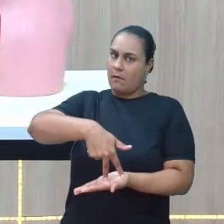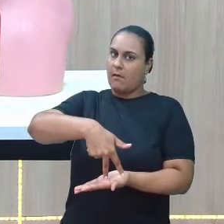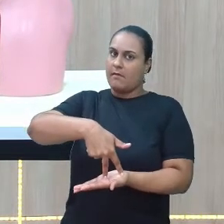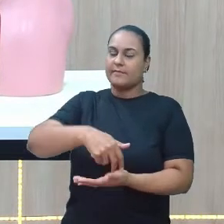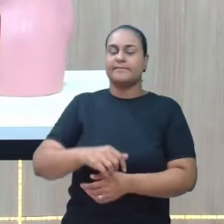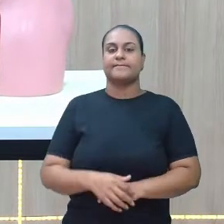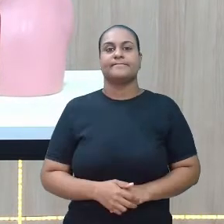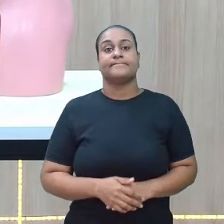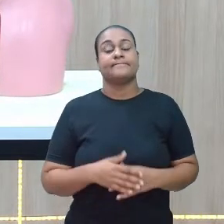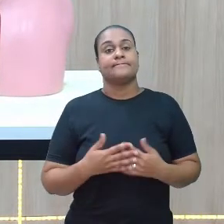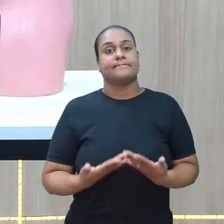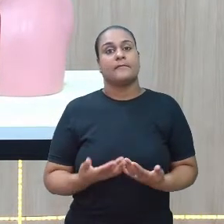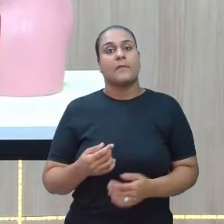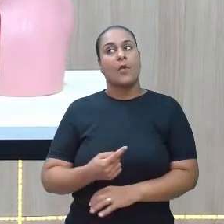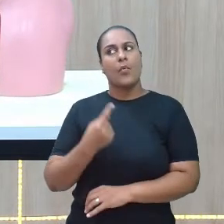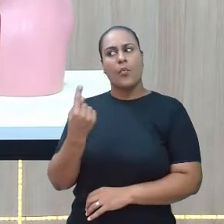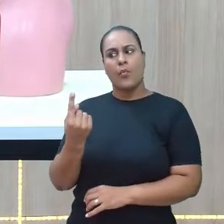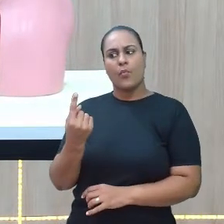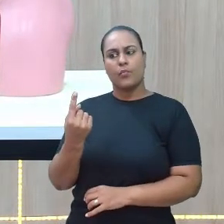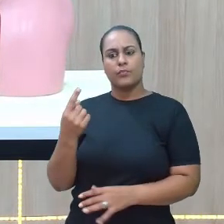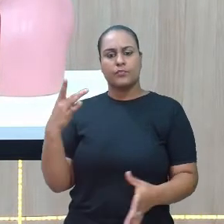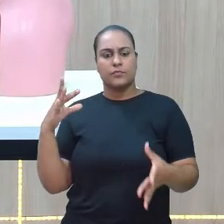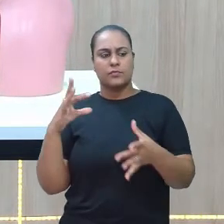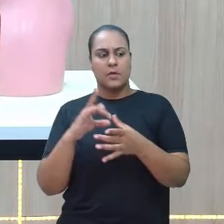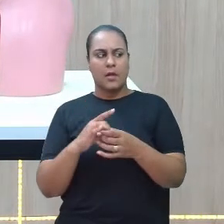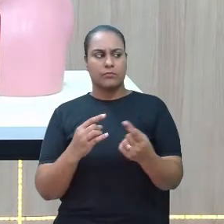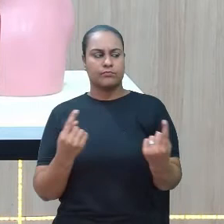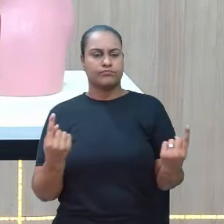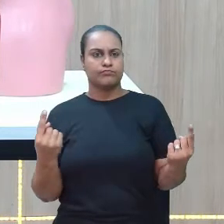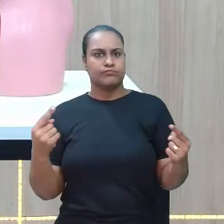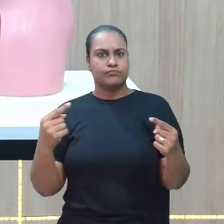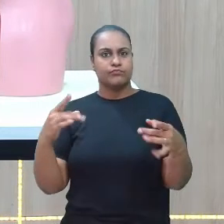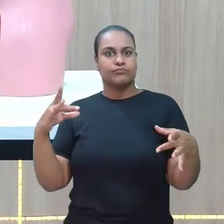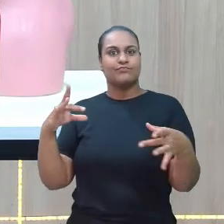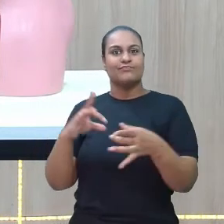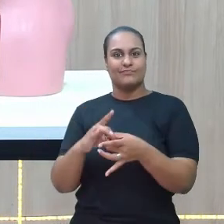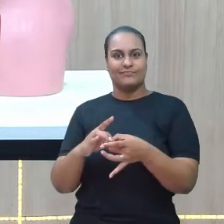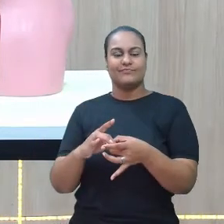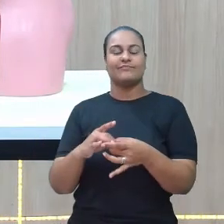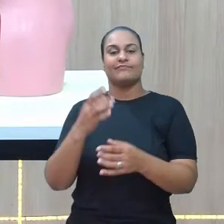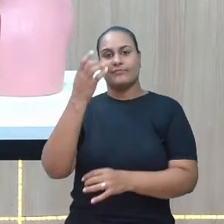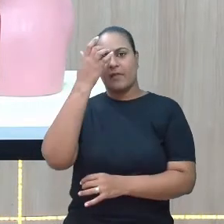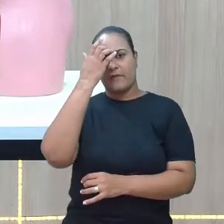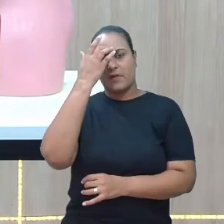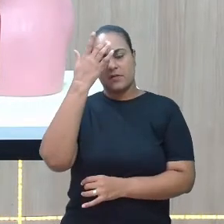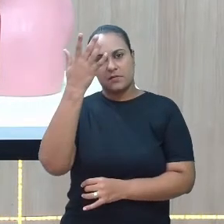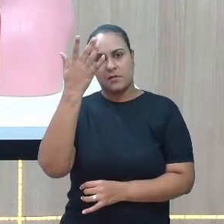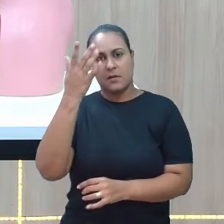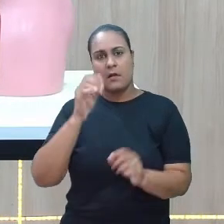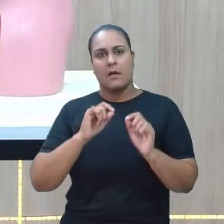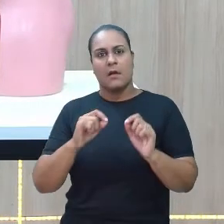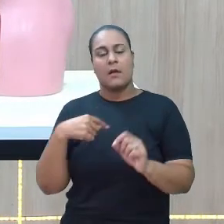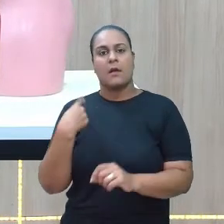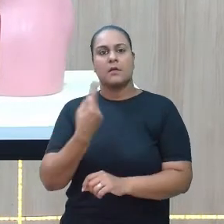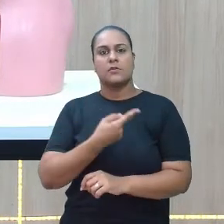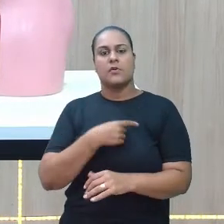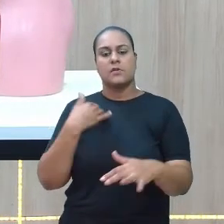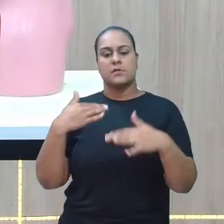atividade. Então, um está relacionado com o outro, facilitando assim a